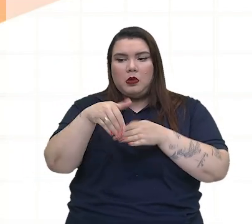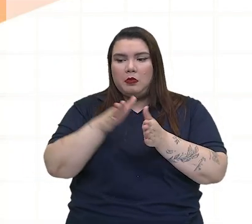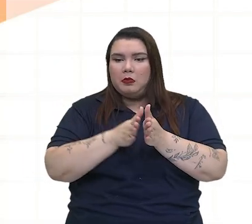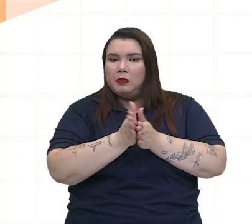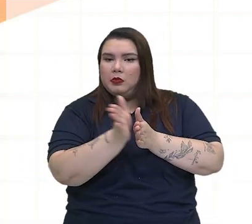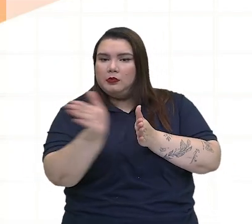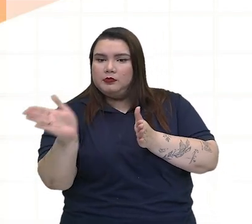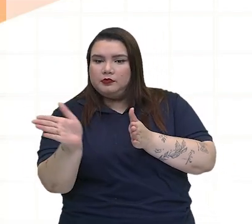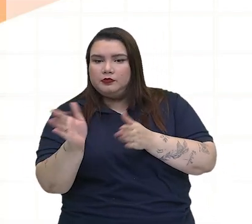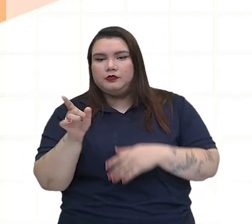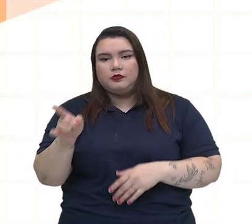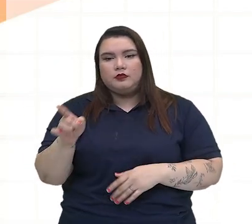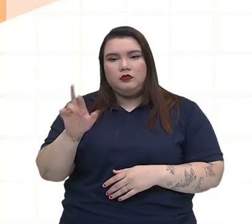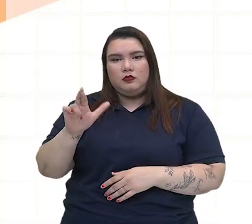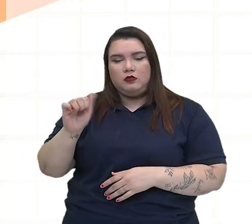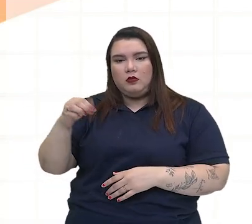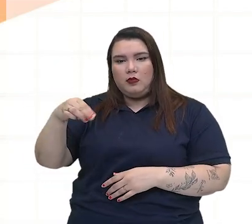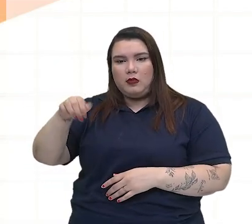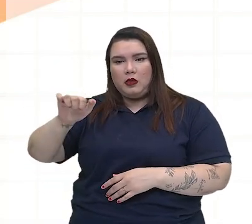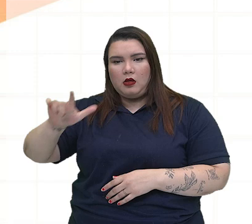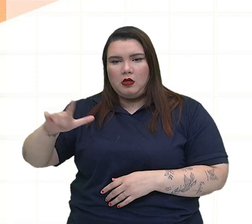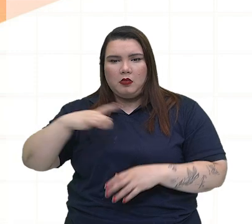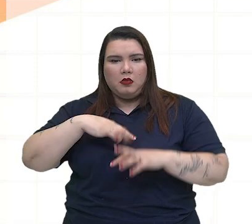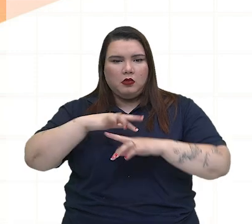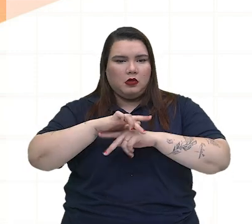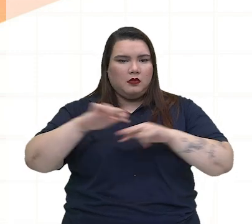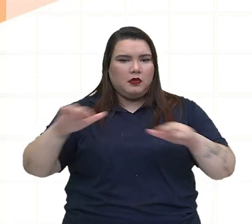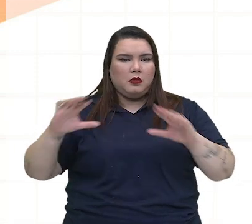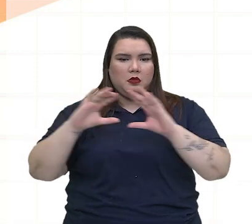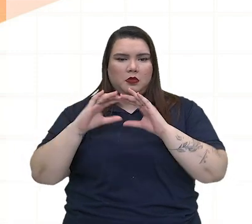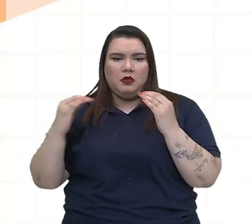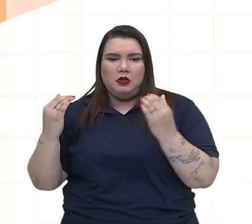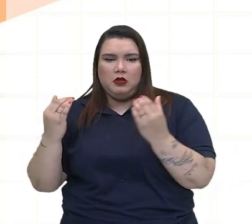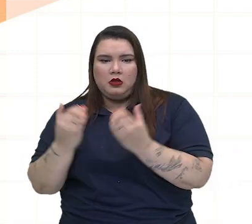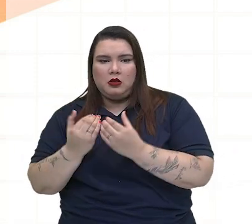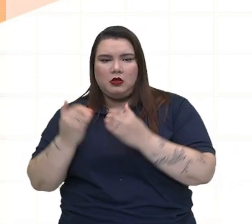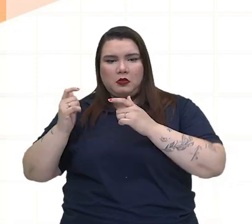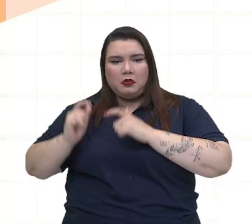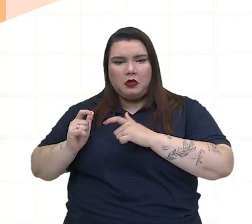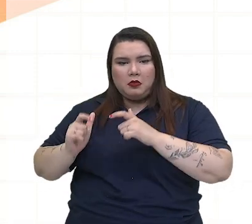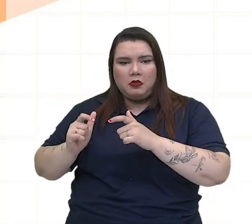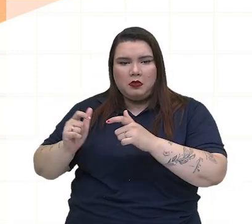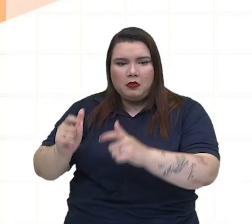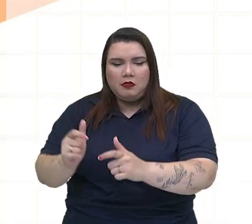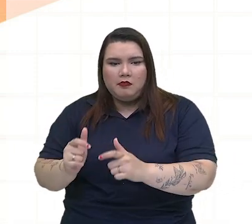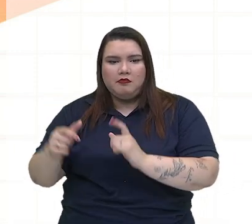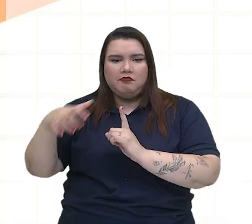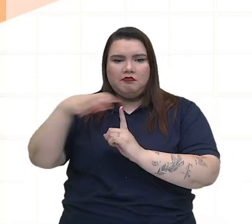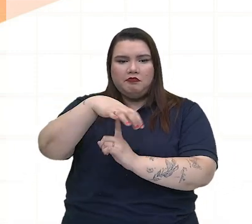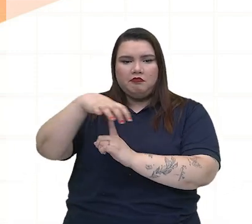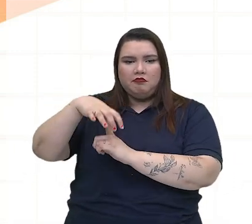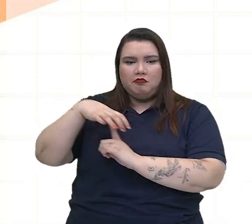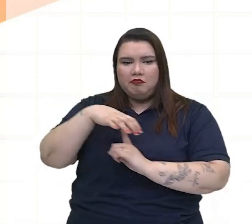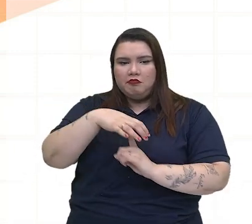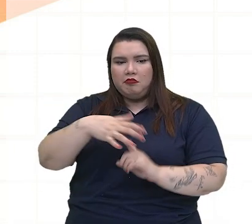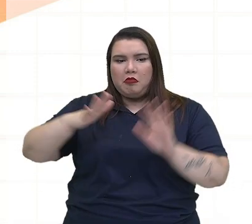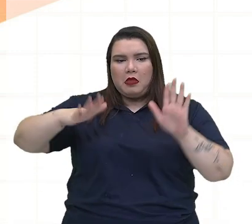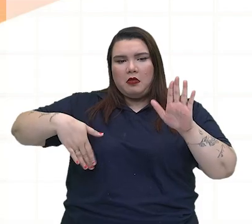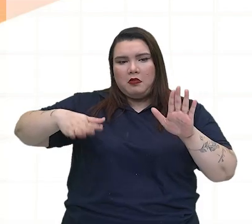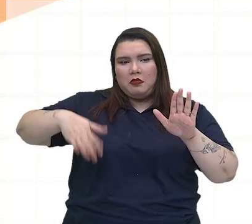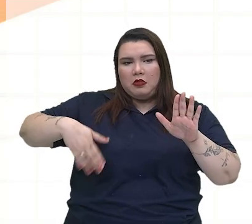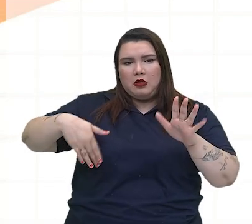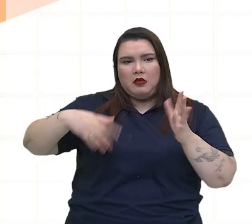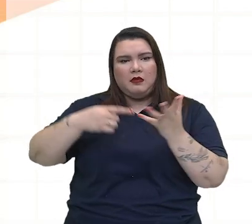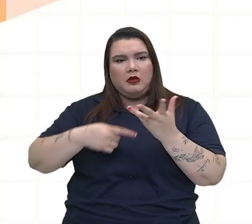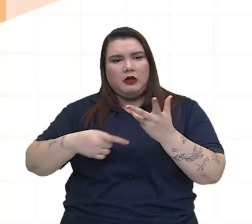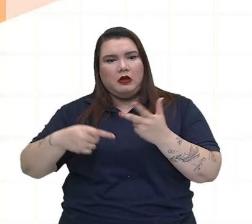desse ramal, há muitas comunidades rurais, há chácaras, balneários, né? Então,